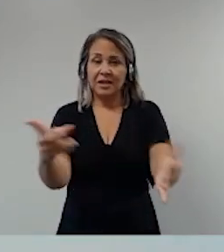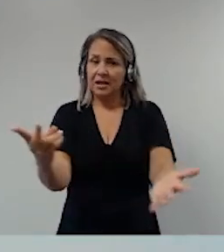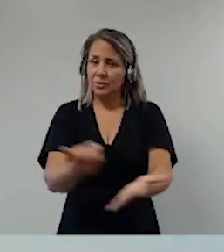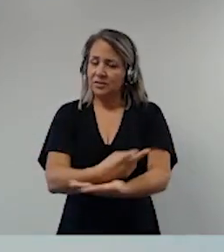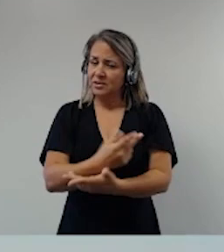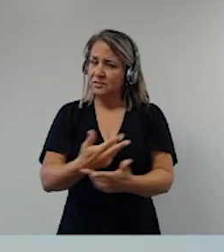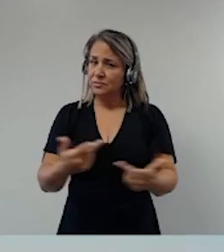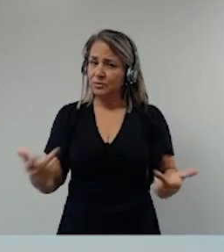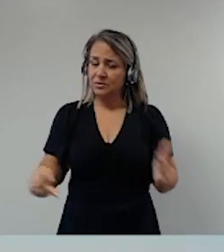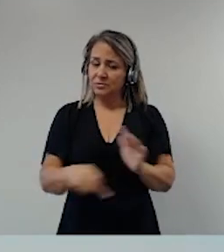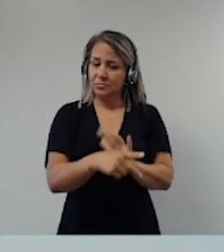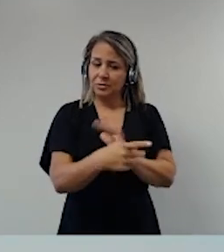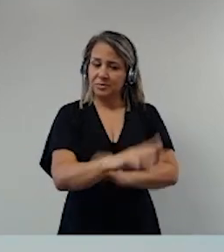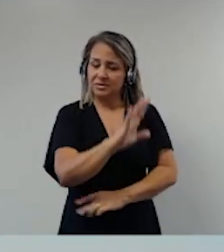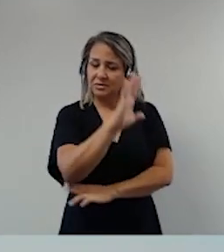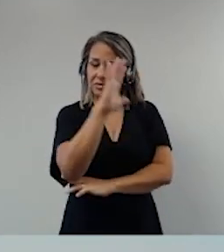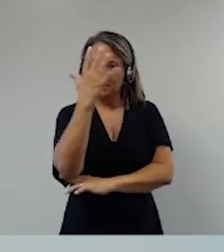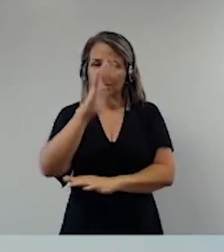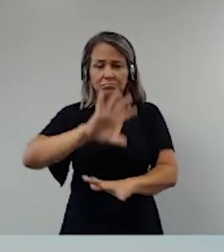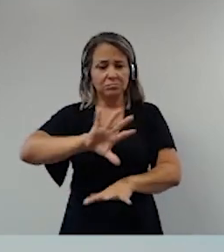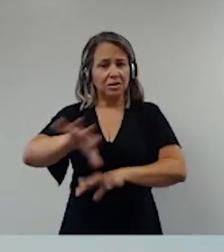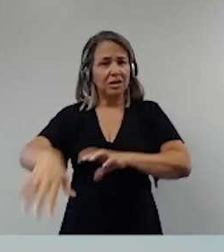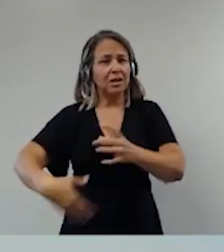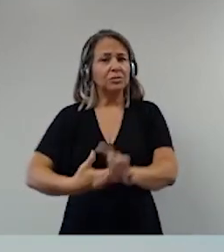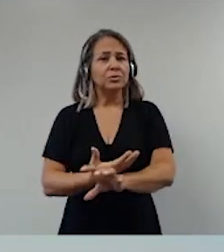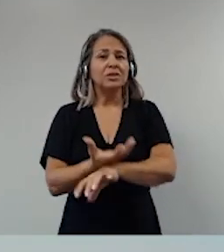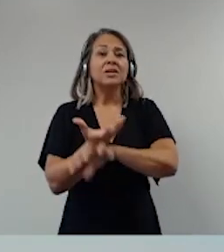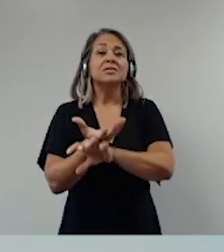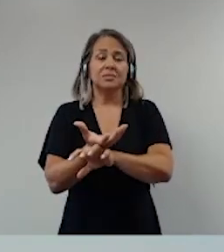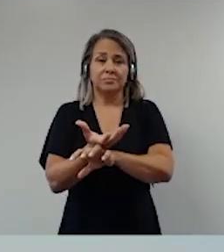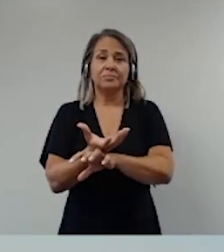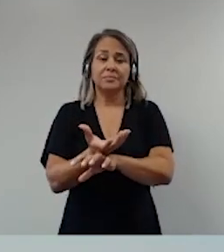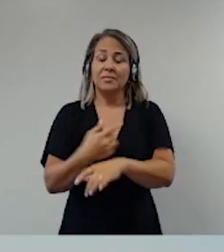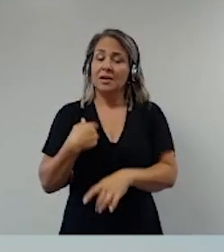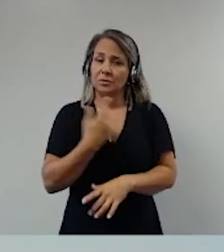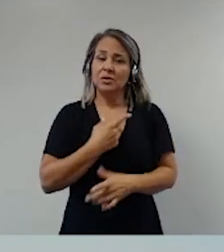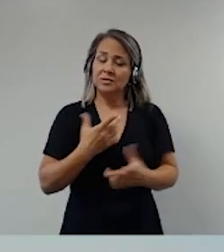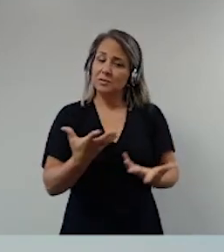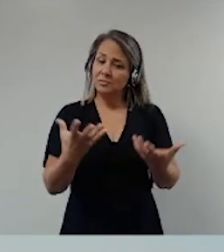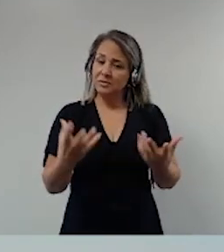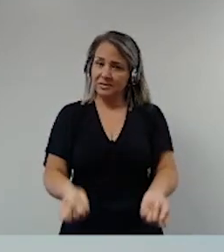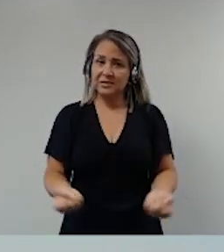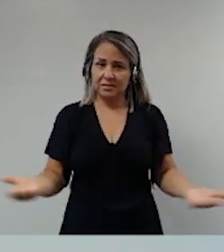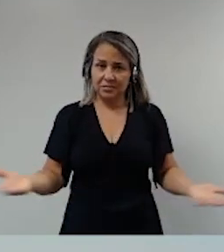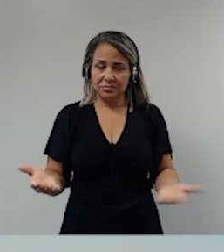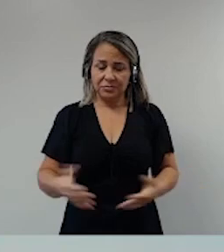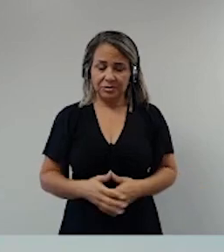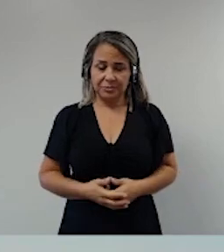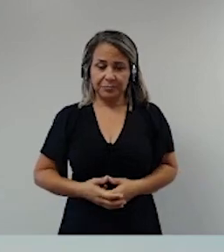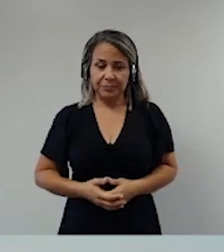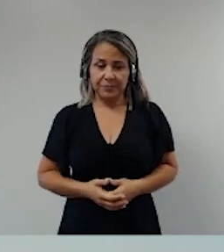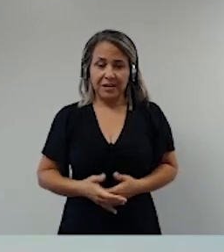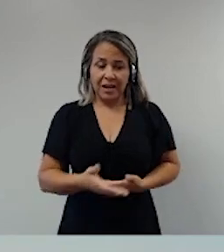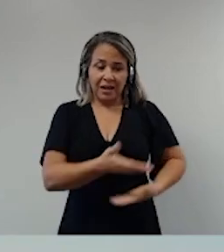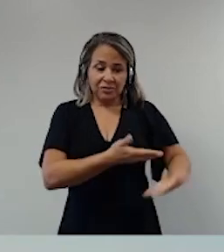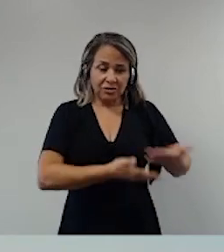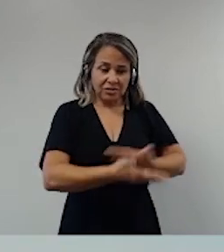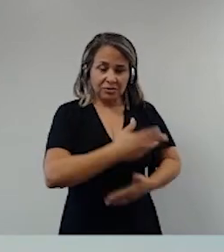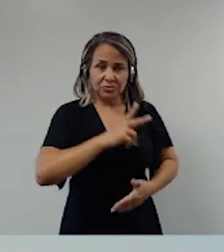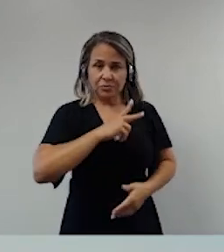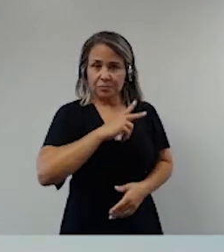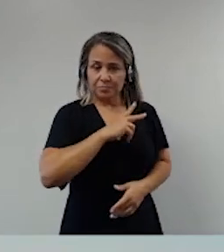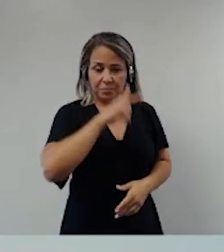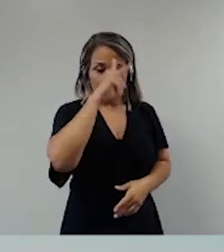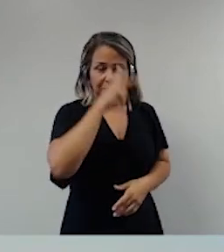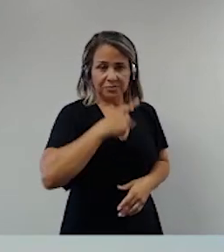fenômenos da natureza. Então, nós estamos aí submetidos a isso. As relações pessoais e profissionais,